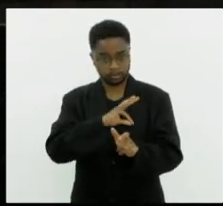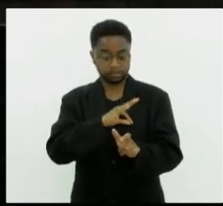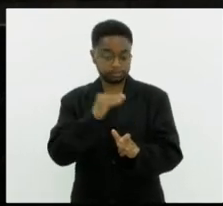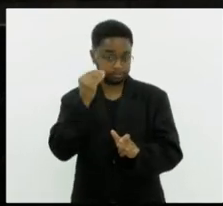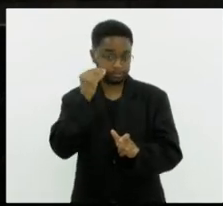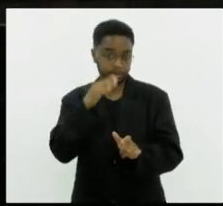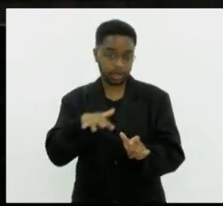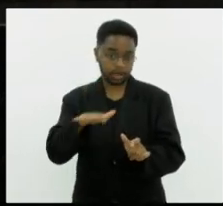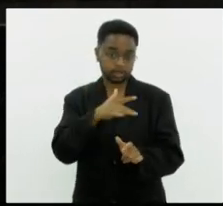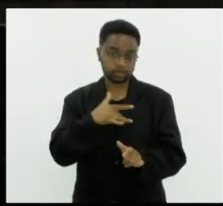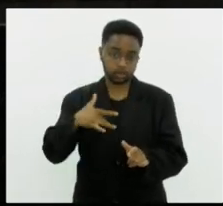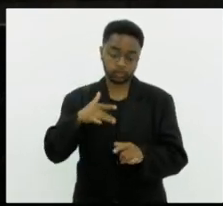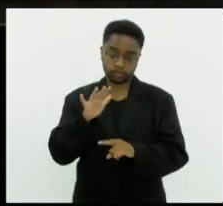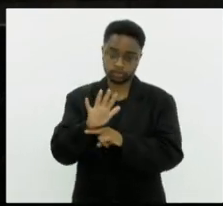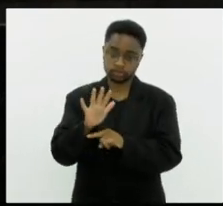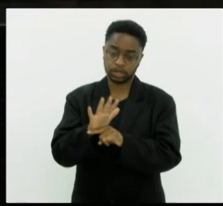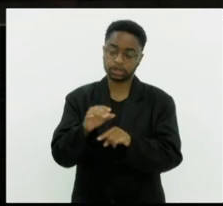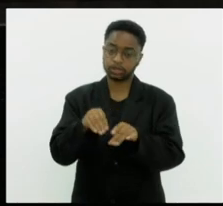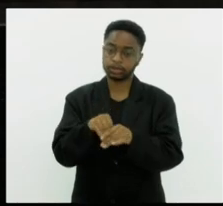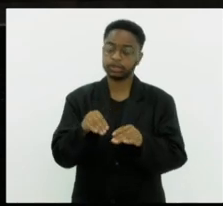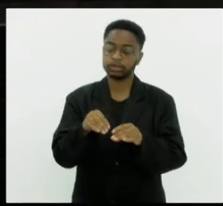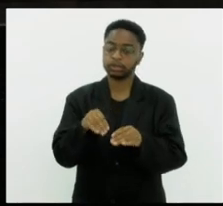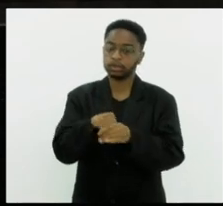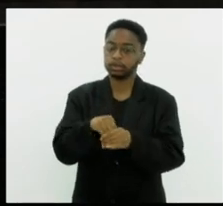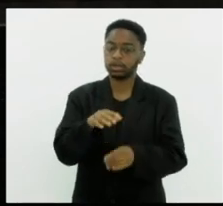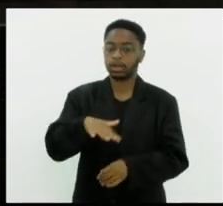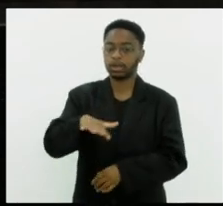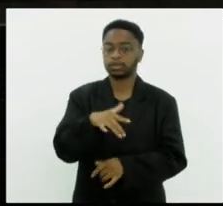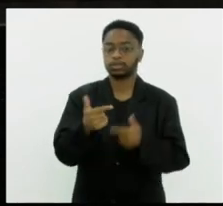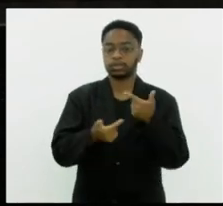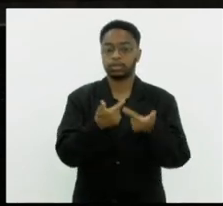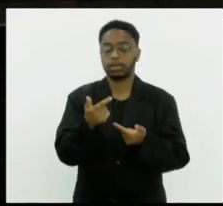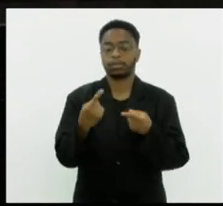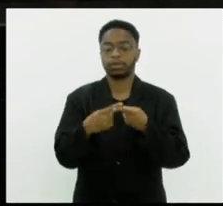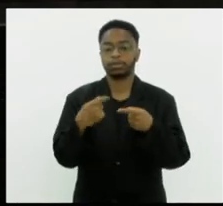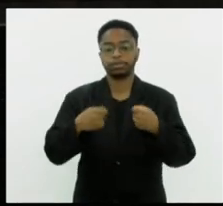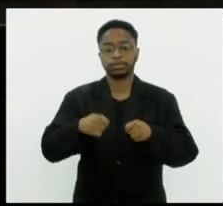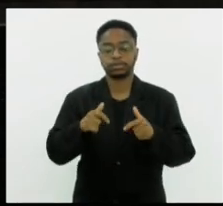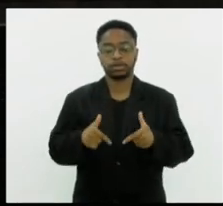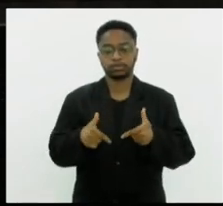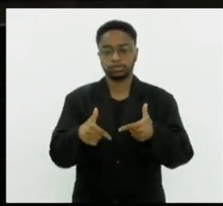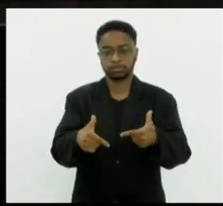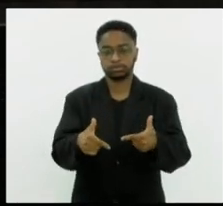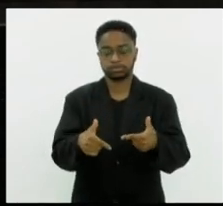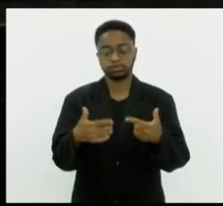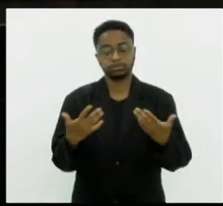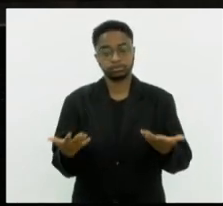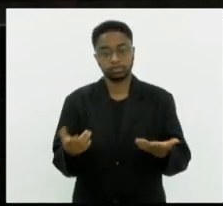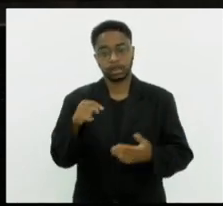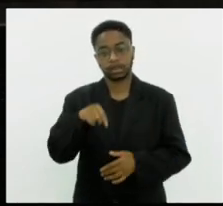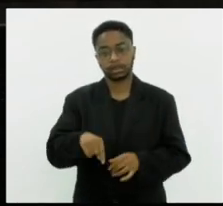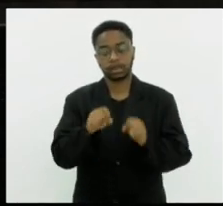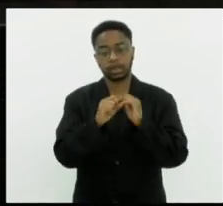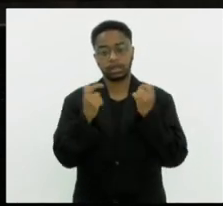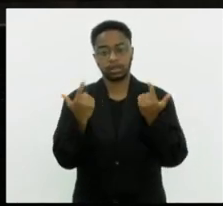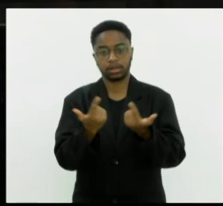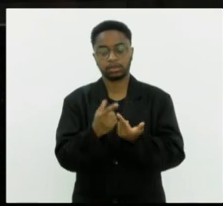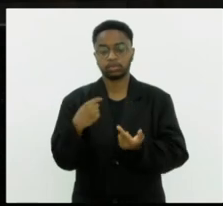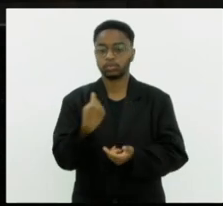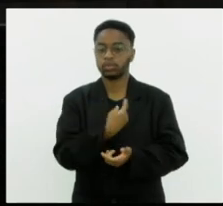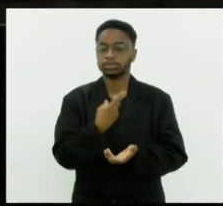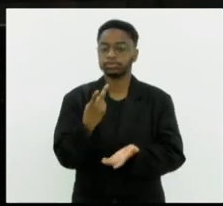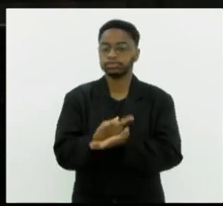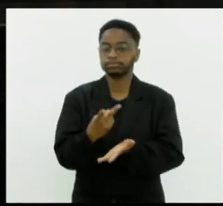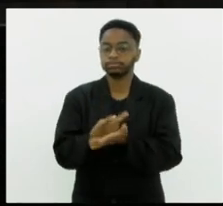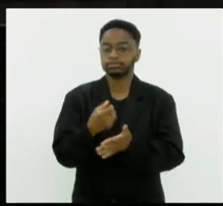saúde, no ambiente de trabalho. Alguma coisa tem que ser feita. Então, aqui na Alerj, a gente sempre vai lutar.